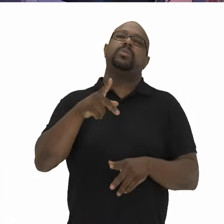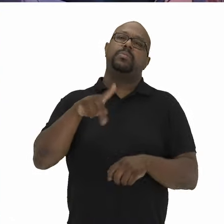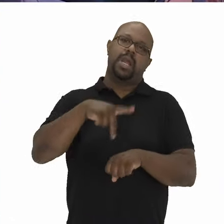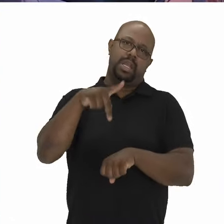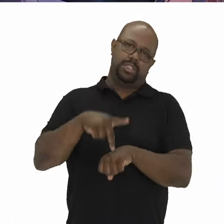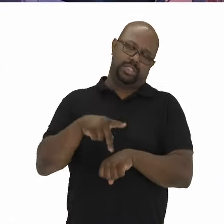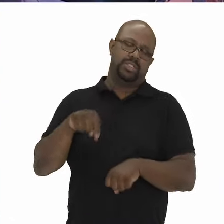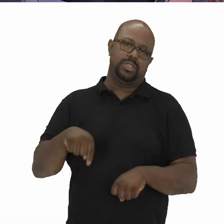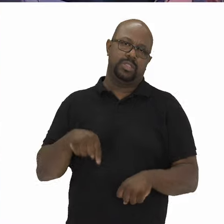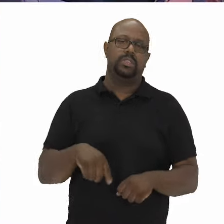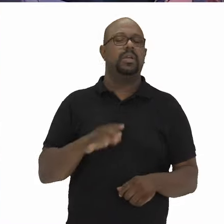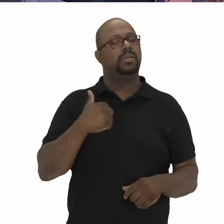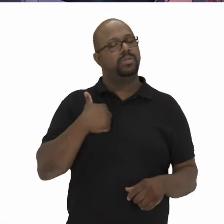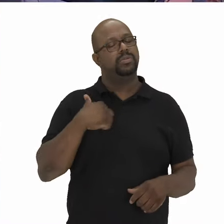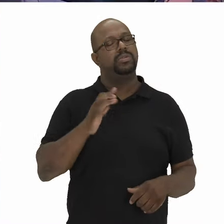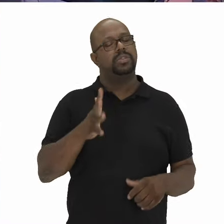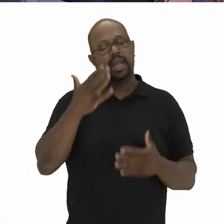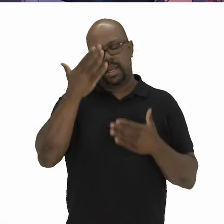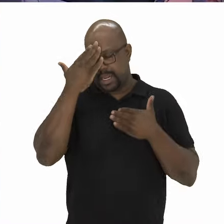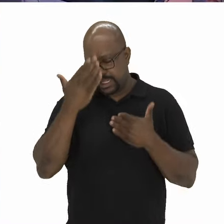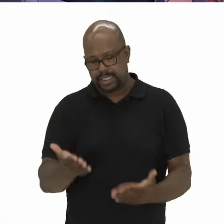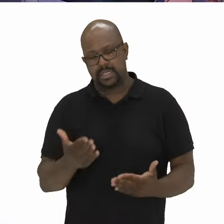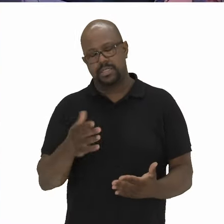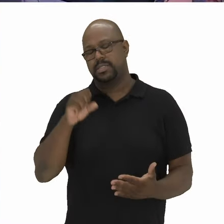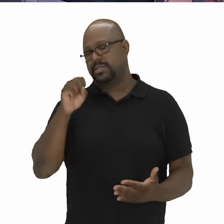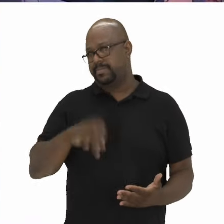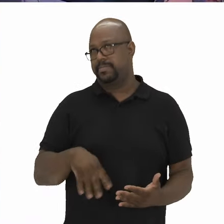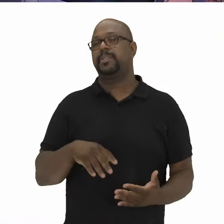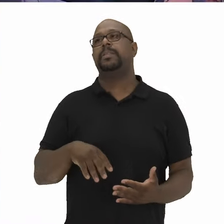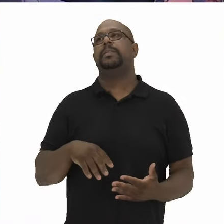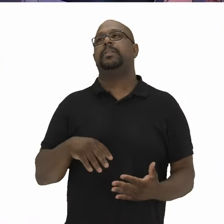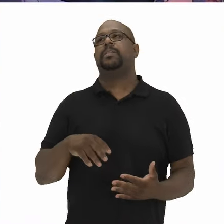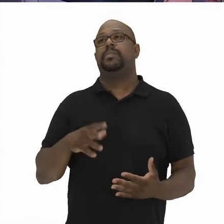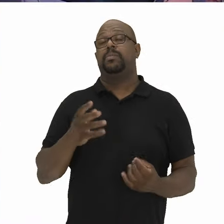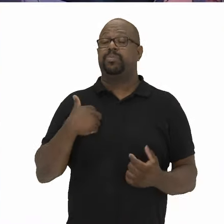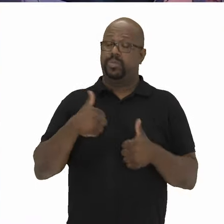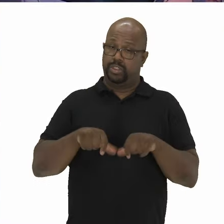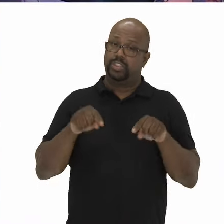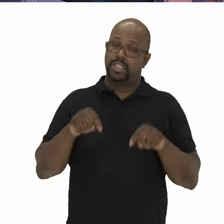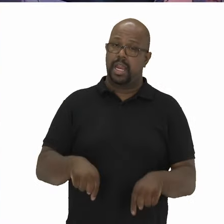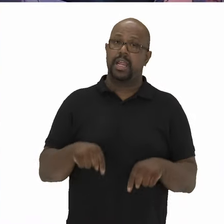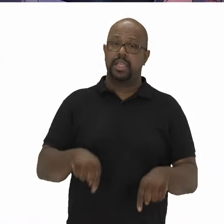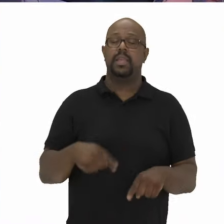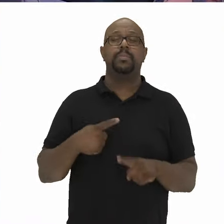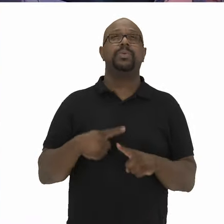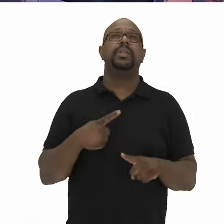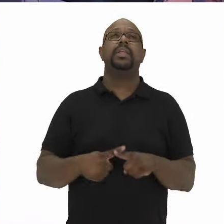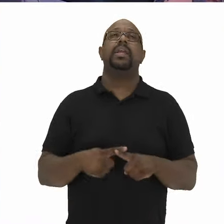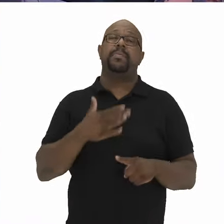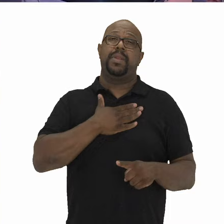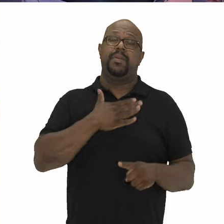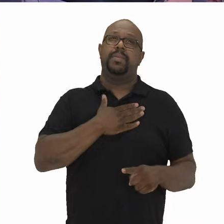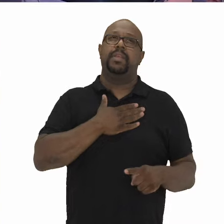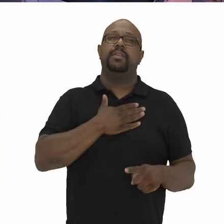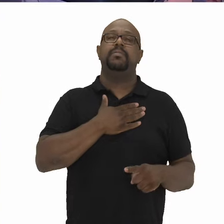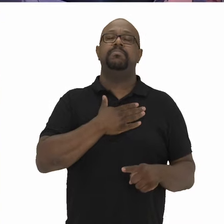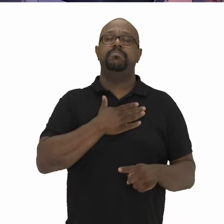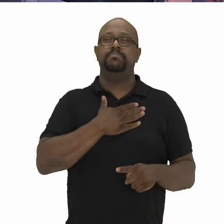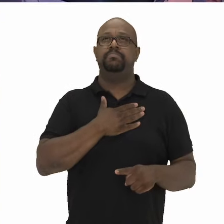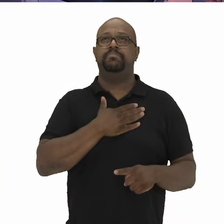pro nosso país né então eu já agradeço assim de antemão por estar aqui Porque